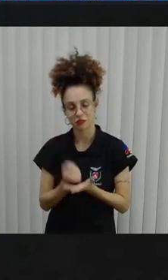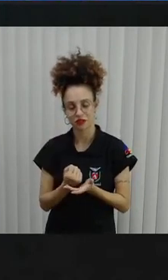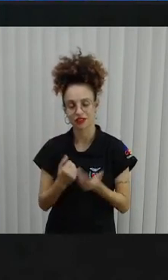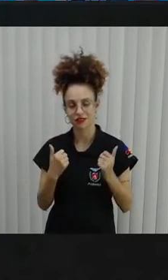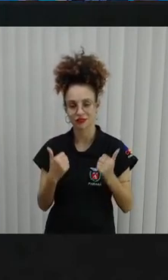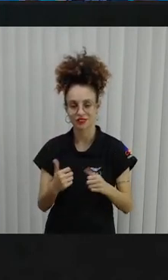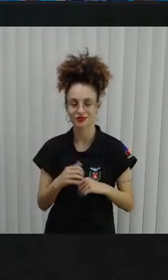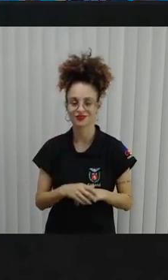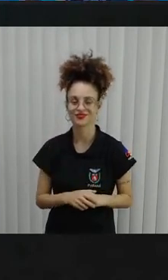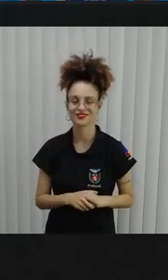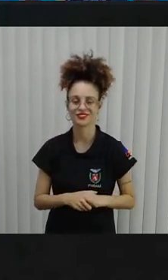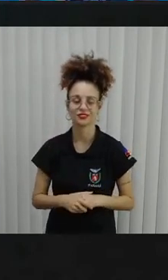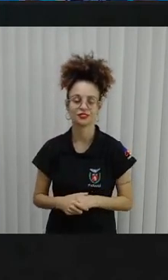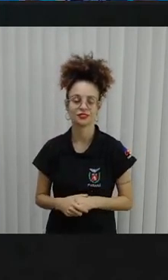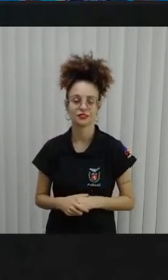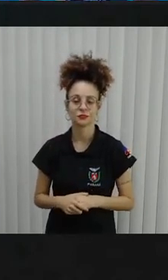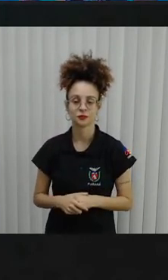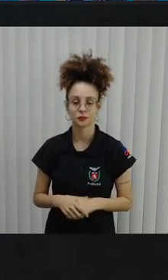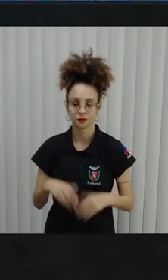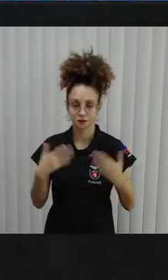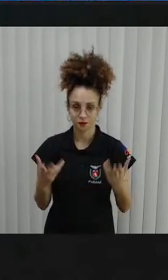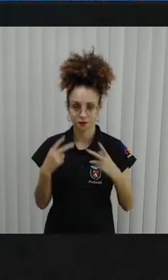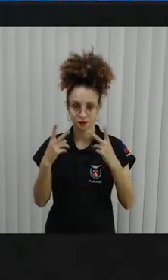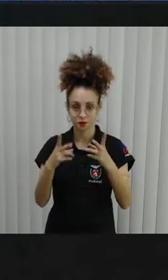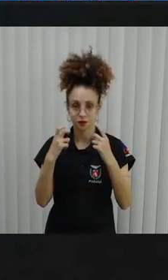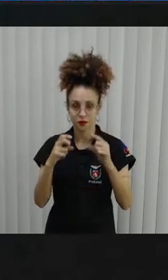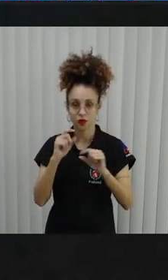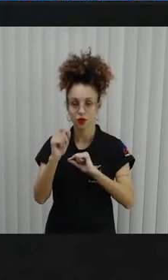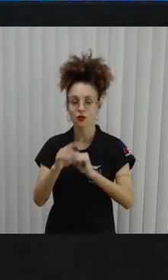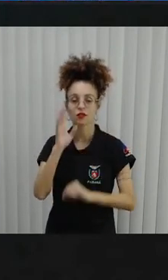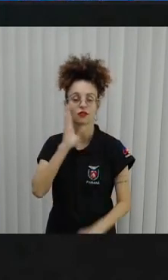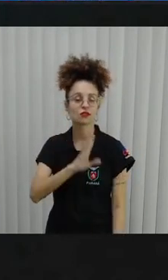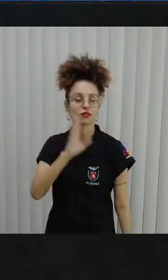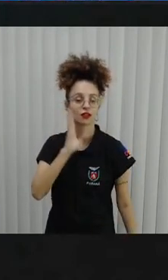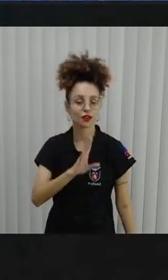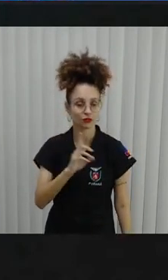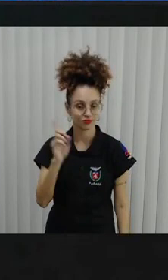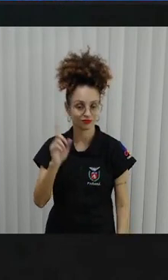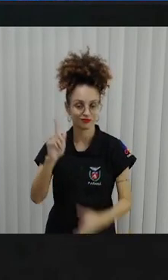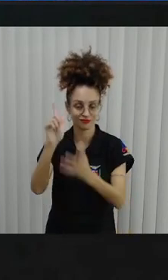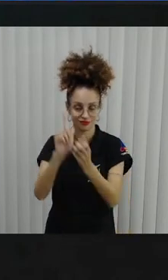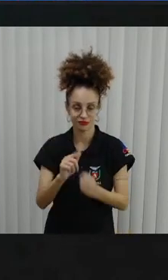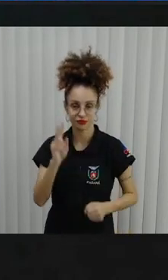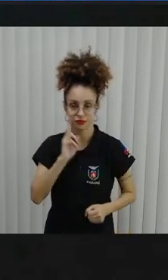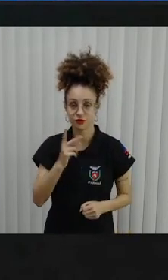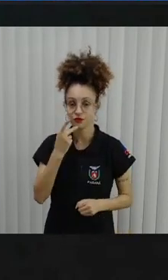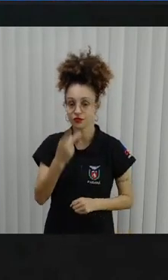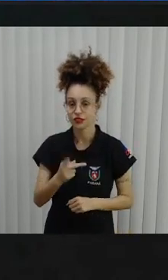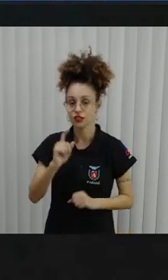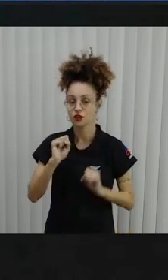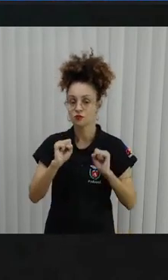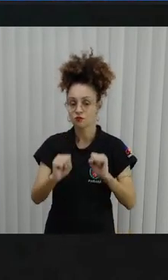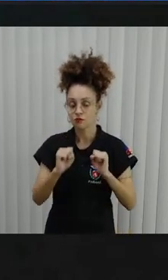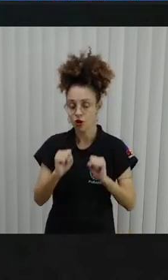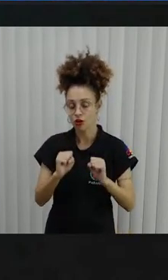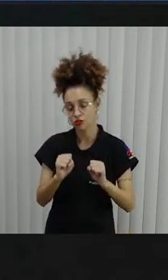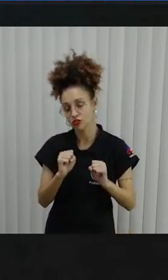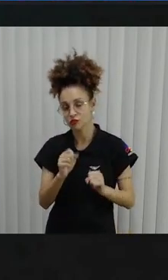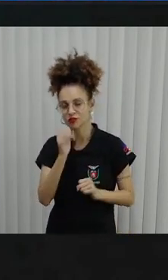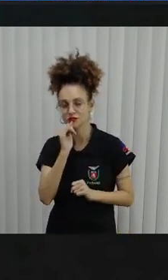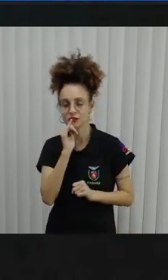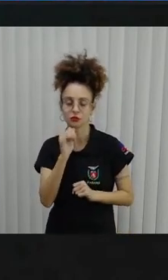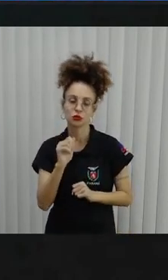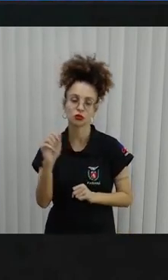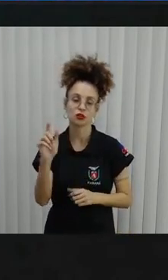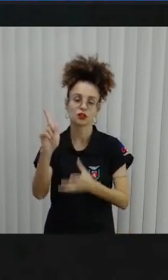gravar. Então, ó, repara que como que ficou legal essa questão da gravidade. Lembra que eu falei para vocês que a gente pode zoar a gravidade? Vou colocar a